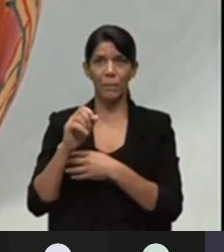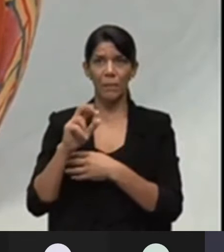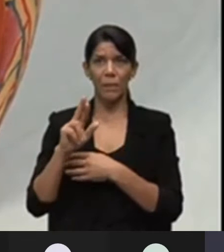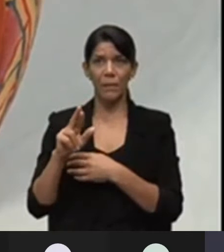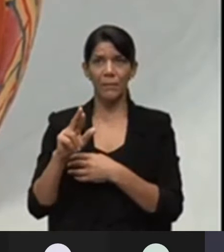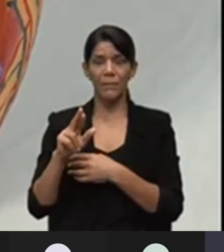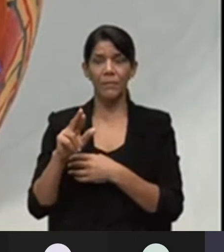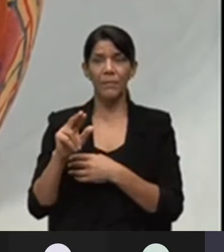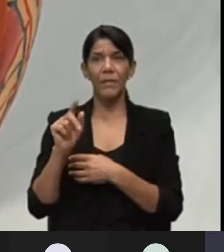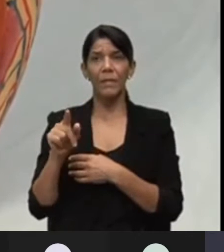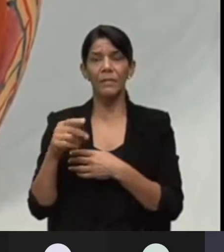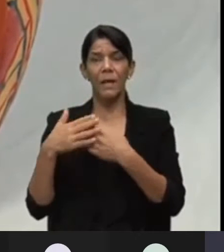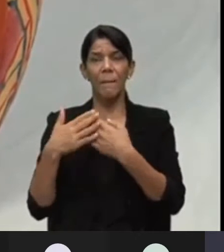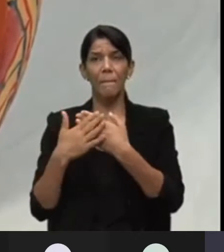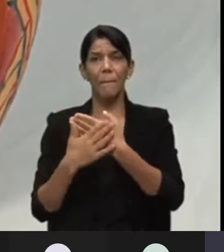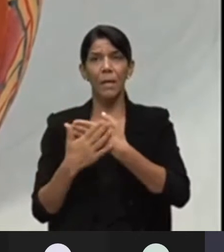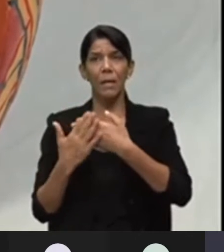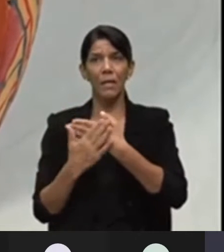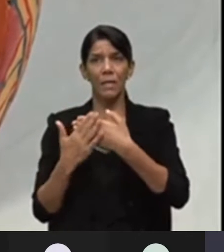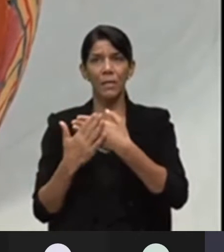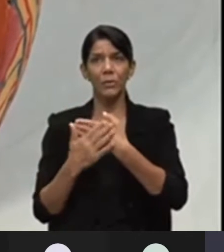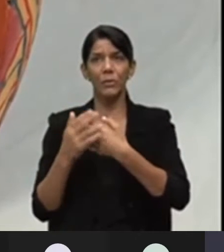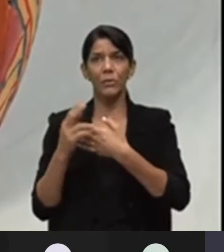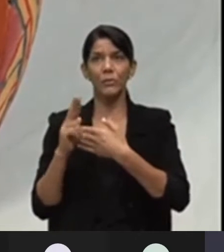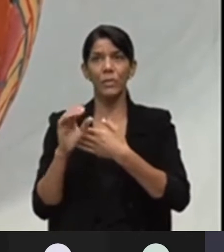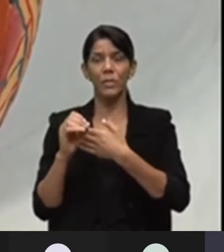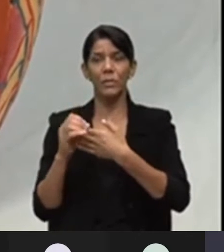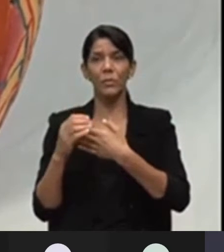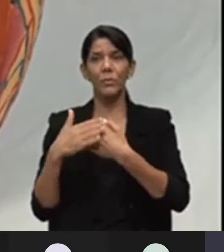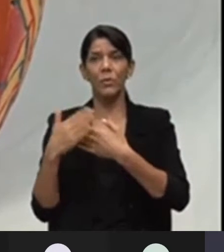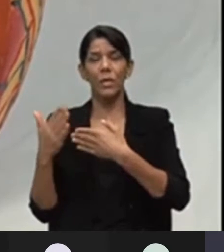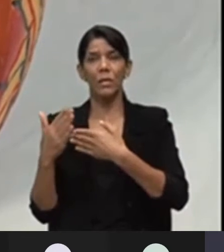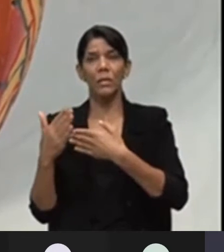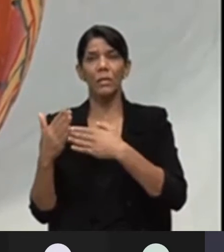né? E aí a parede do ventrículo